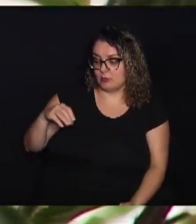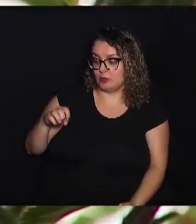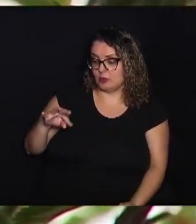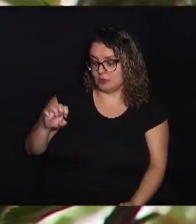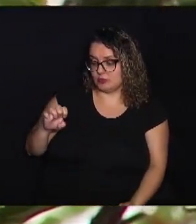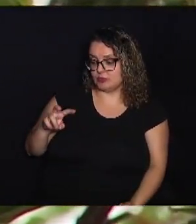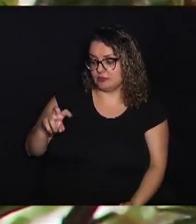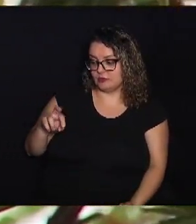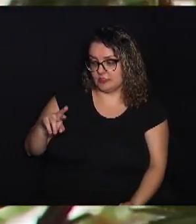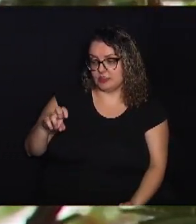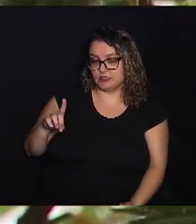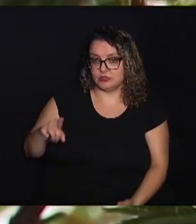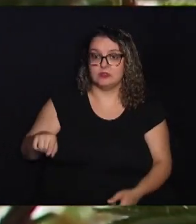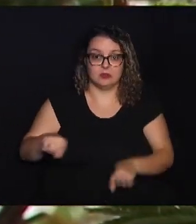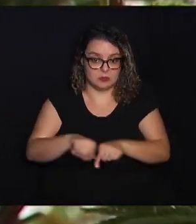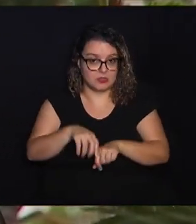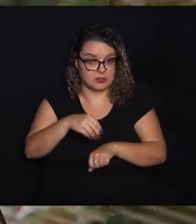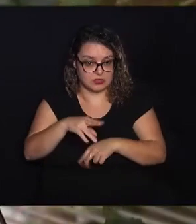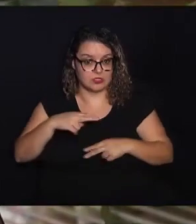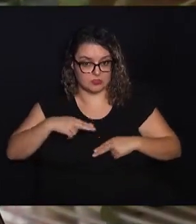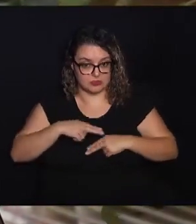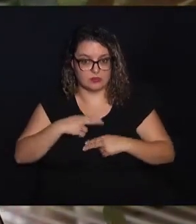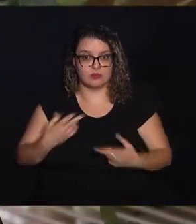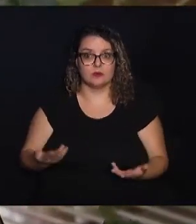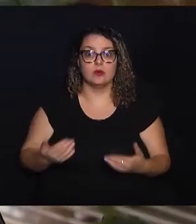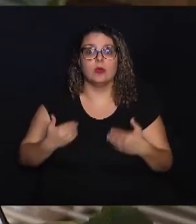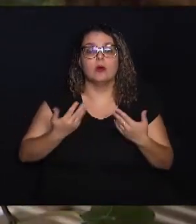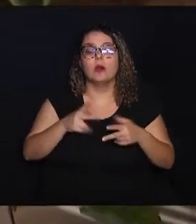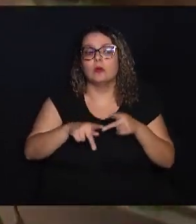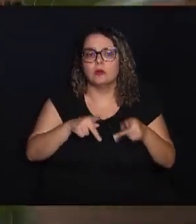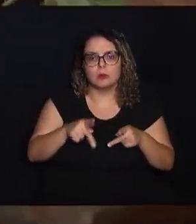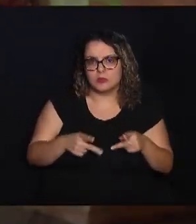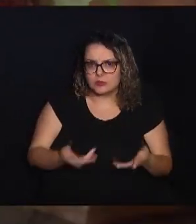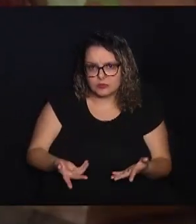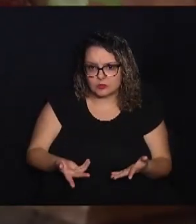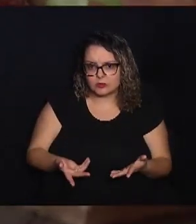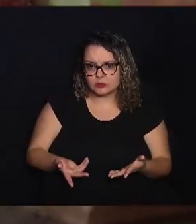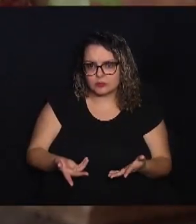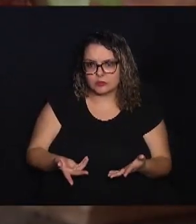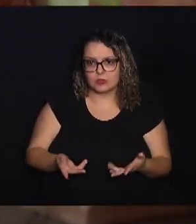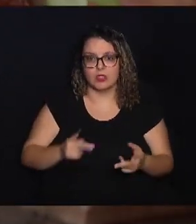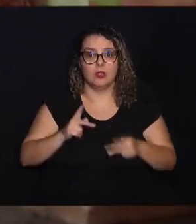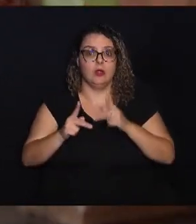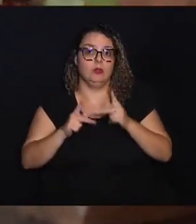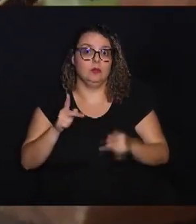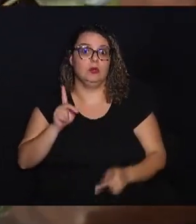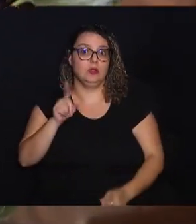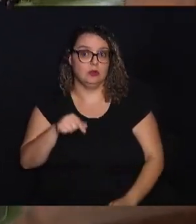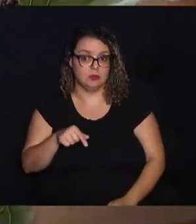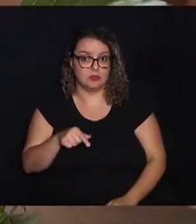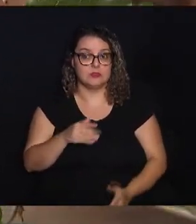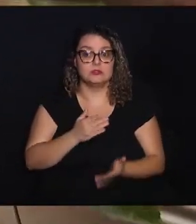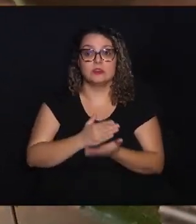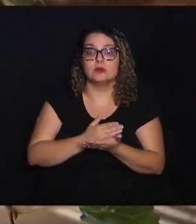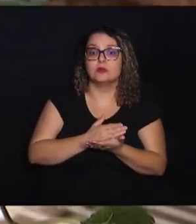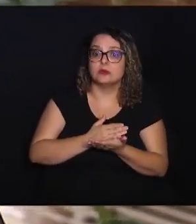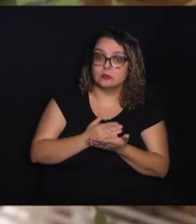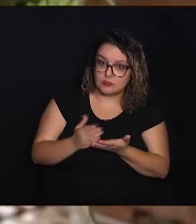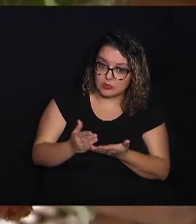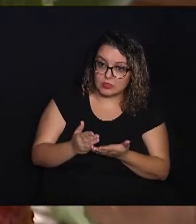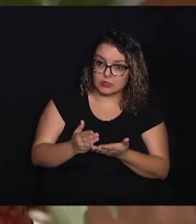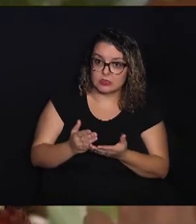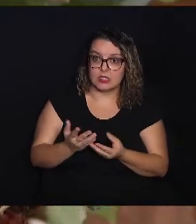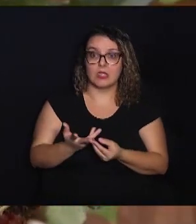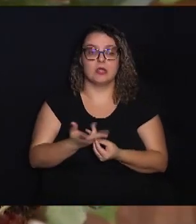também do Sebrae, falou, olha, qual é o seu público, né? O meu público é aquele público que está iniciando na arte do